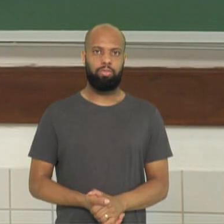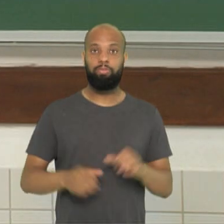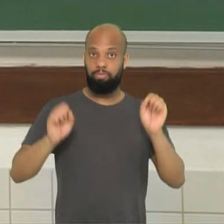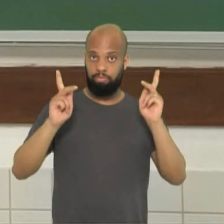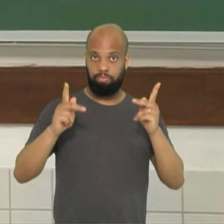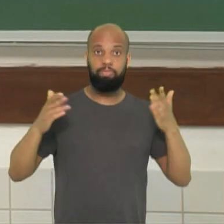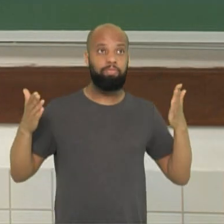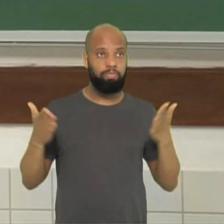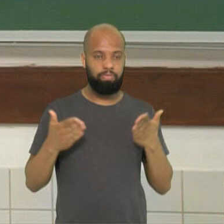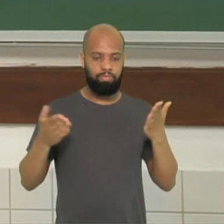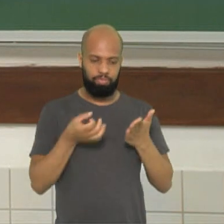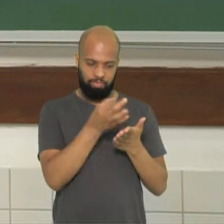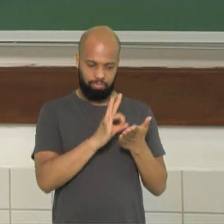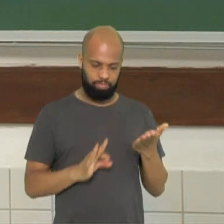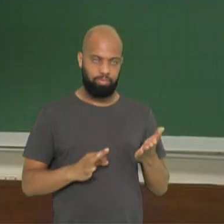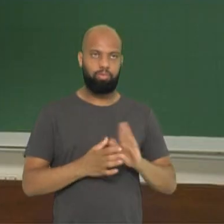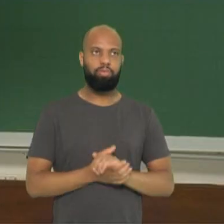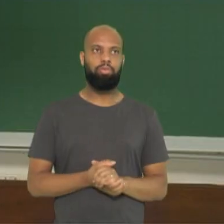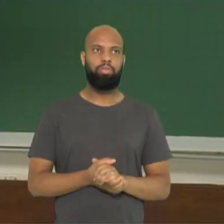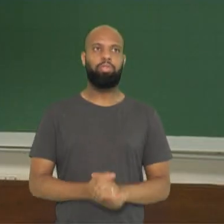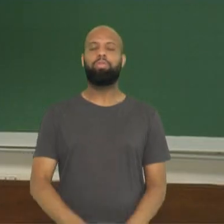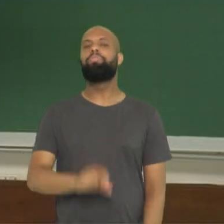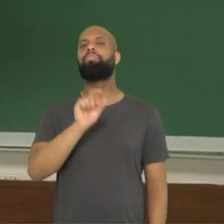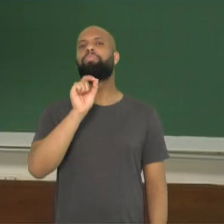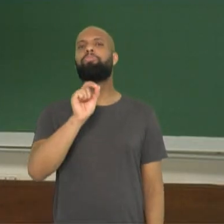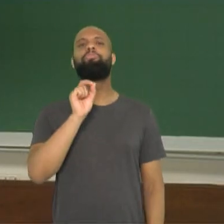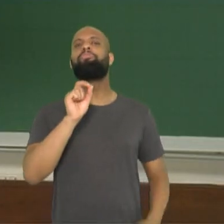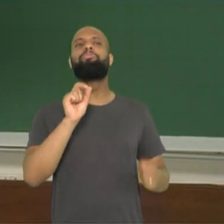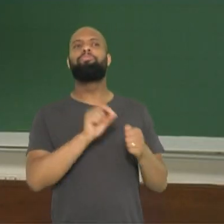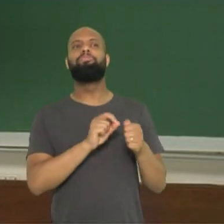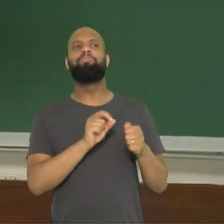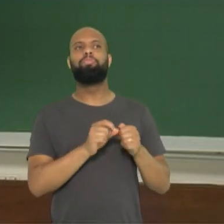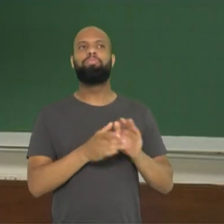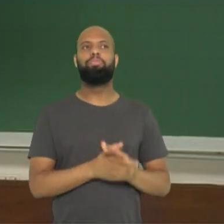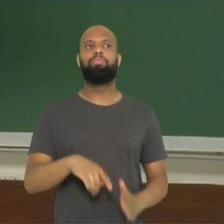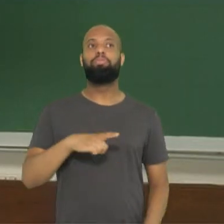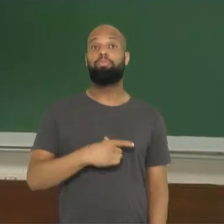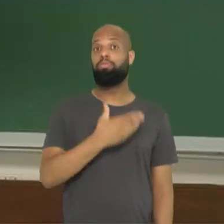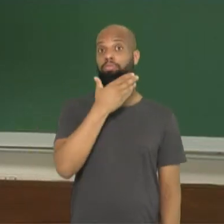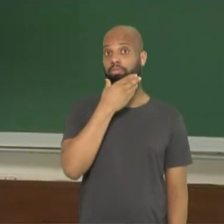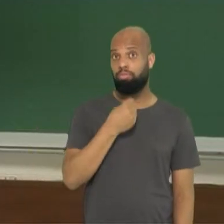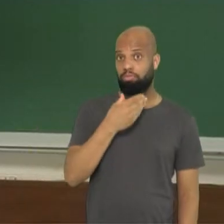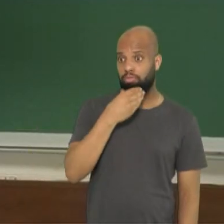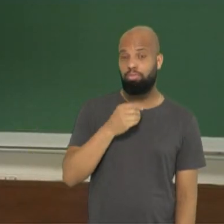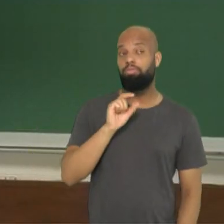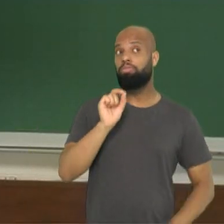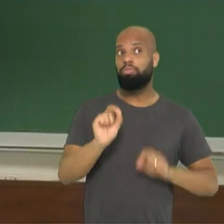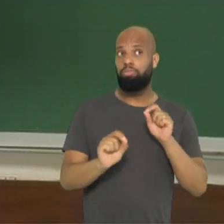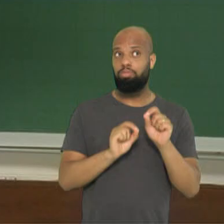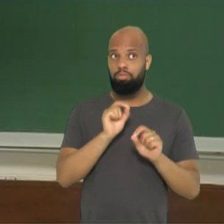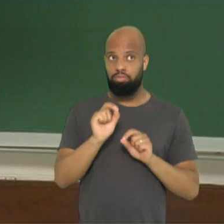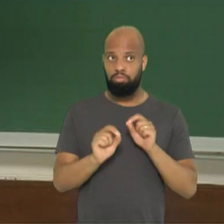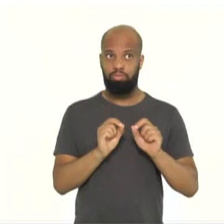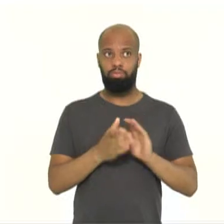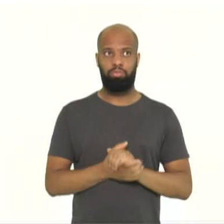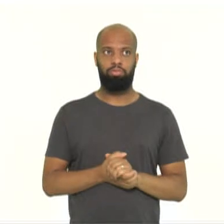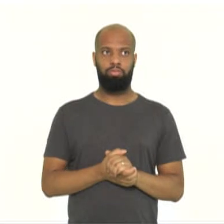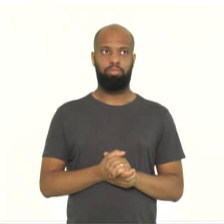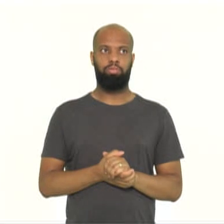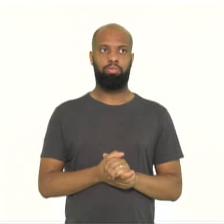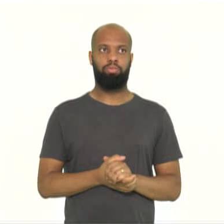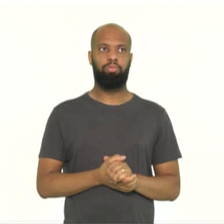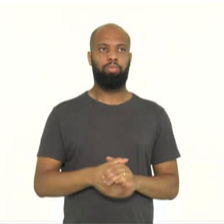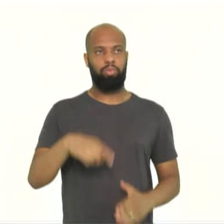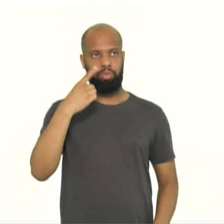Muy bien, vamos a corregir. ¿Qué están haciendo entonces? El hombre está cayendo y